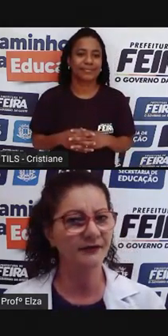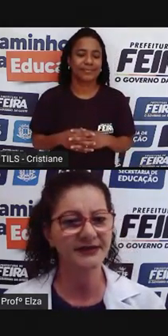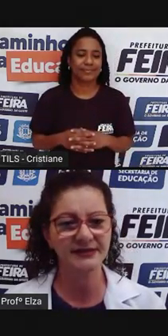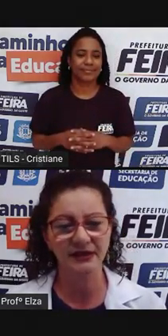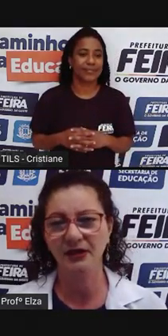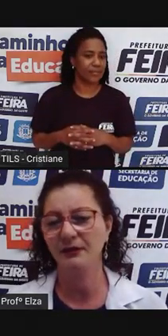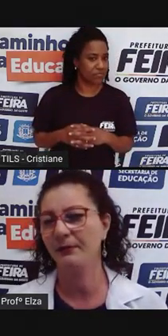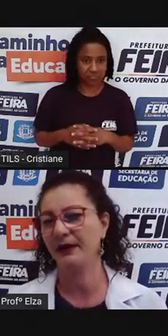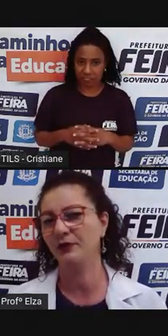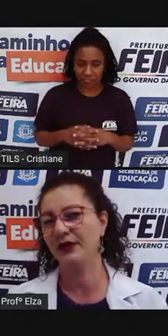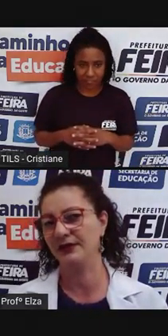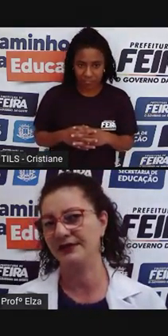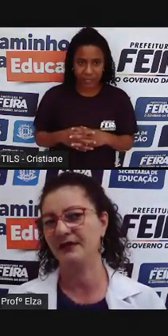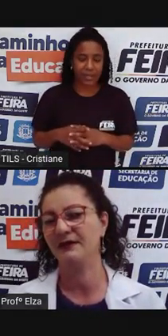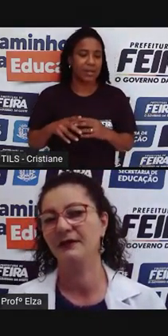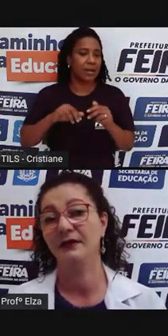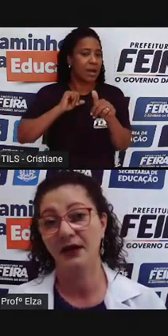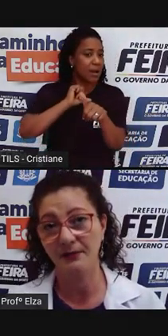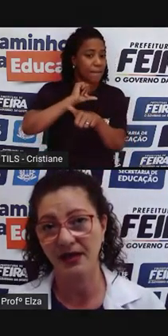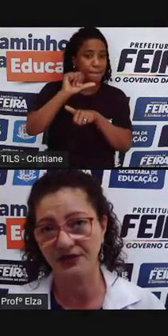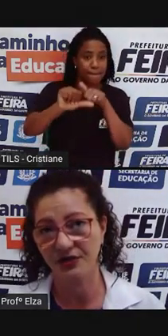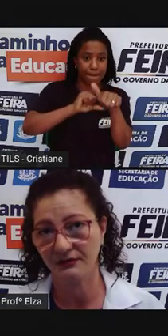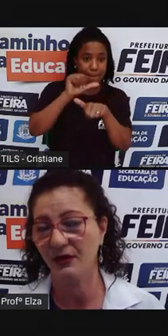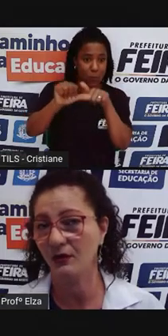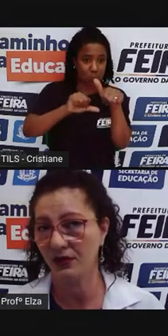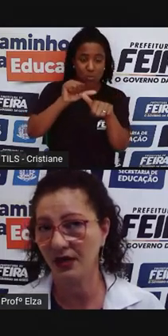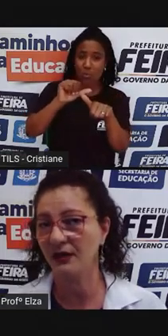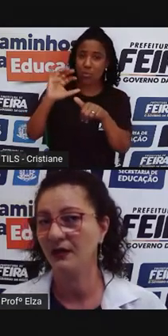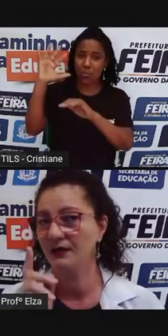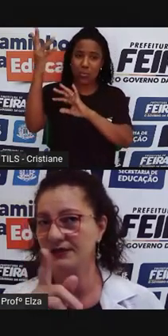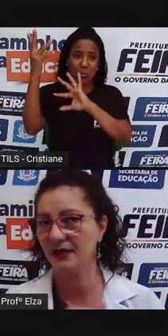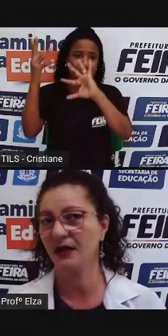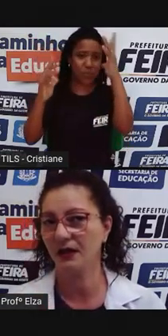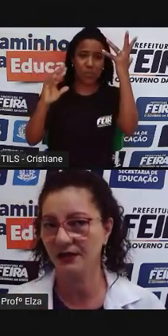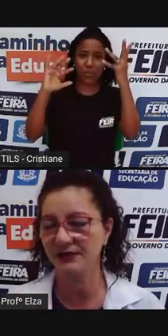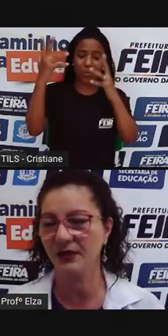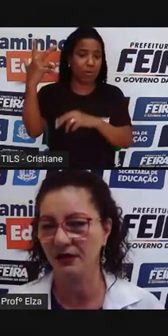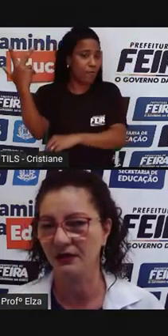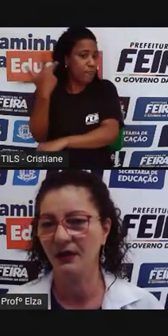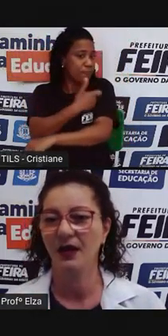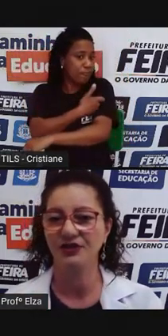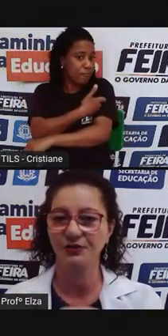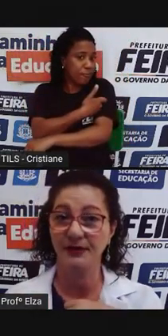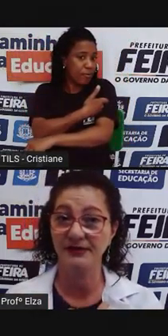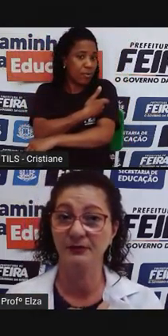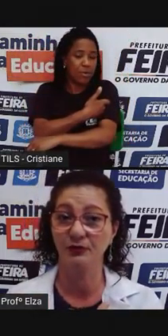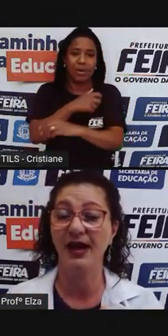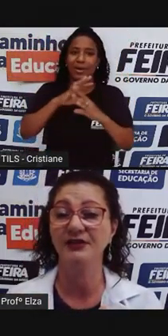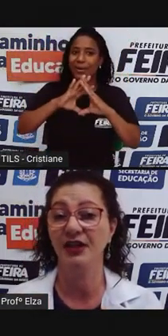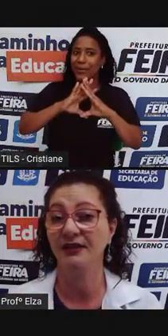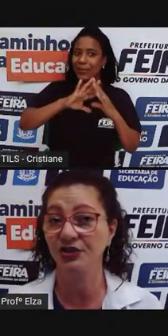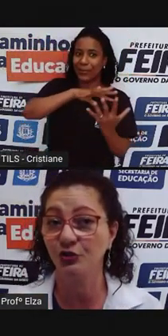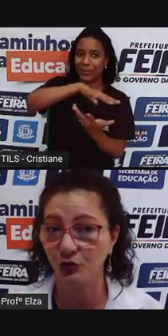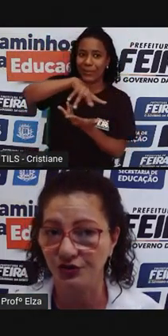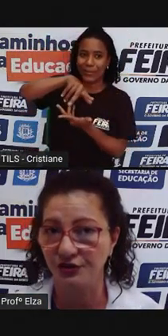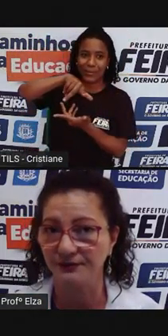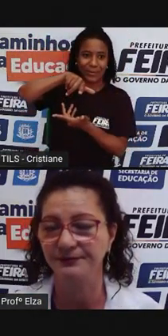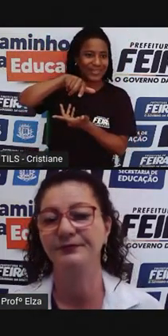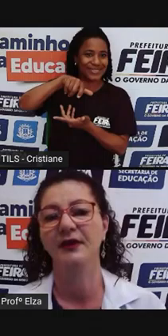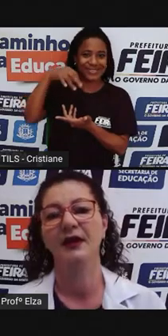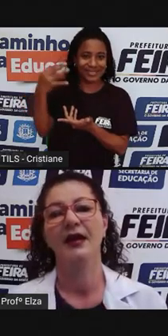há vacina para mudança climática, ok? Se ligue nisso aí. A gente precisa mudar de